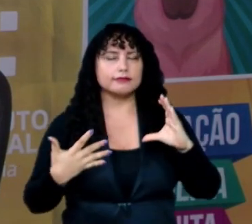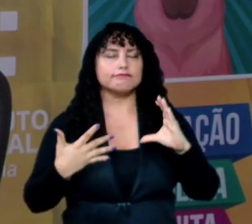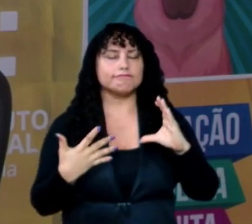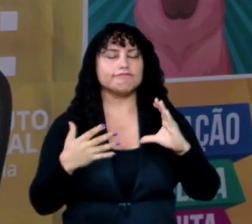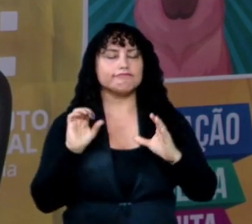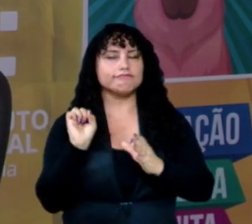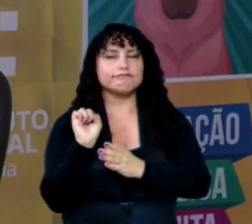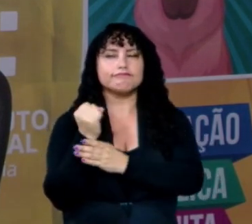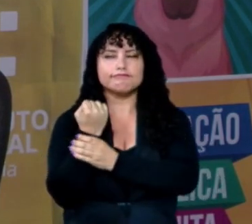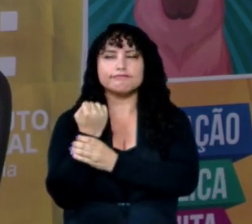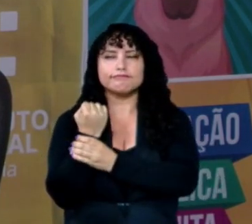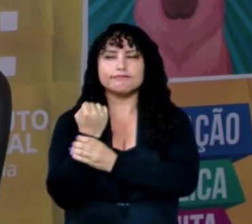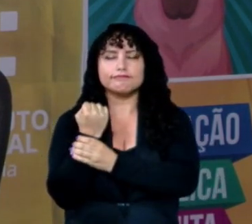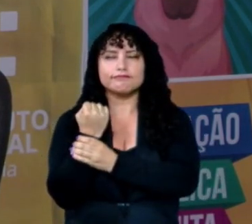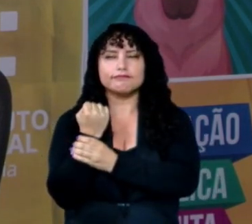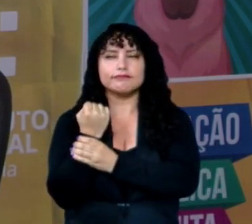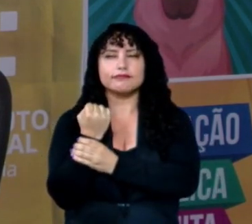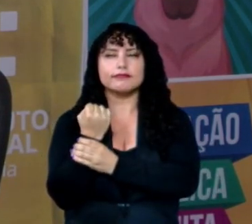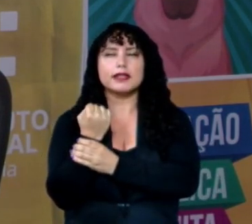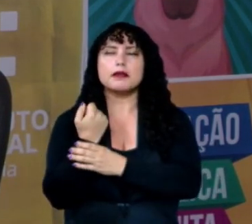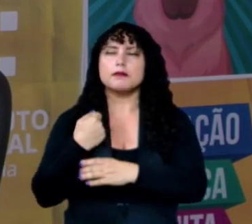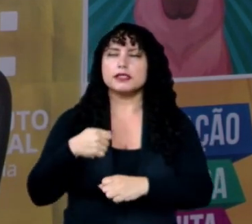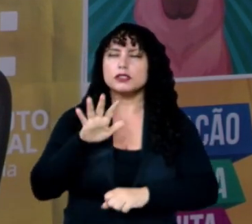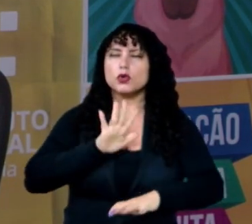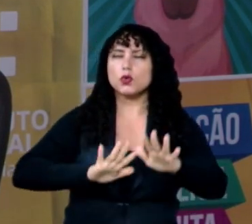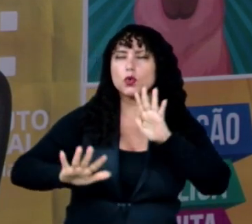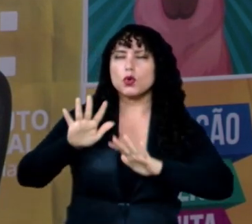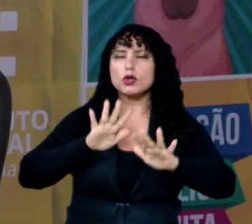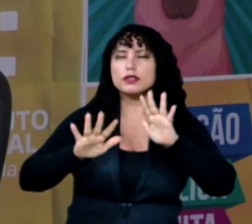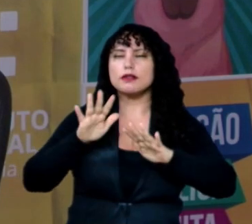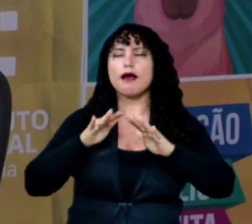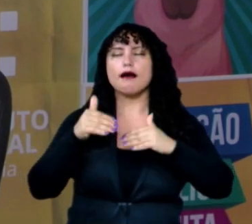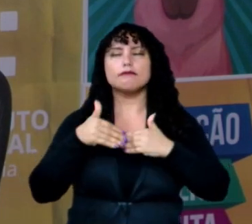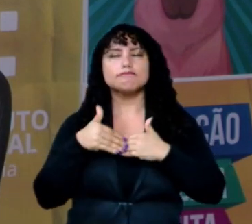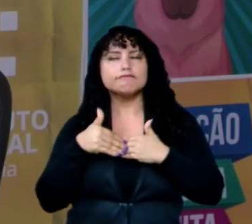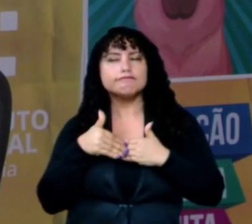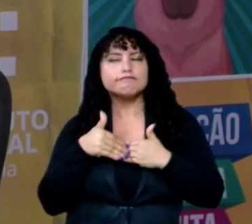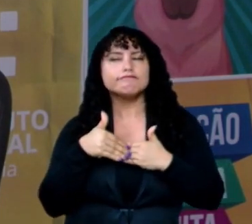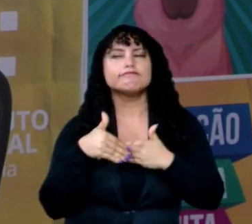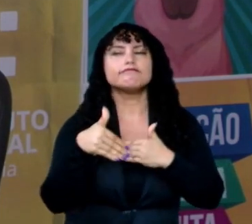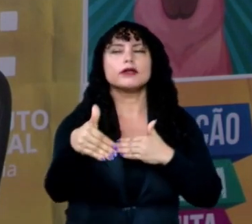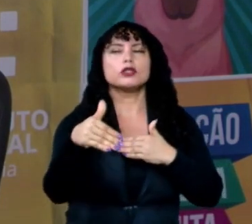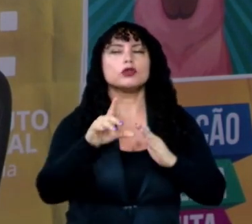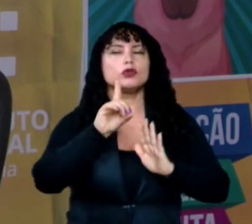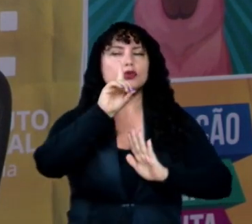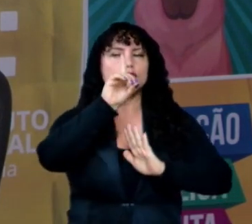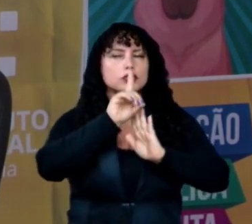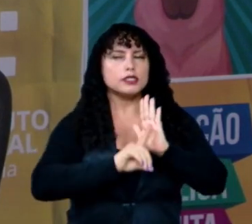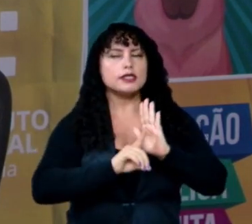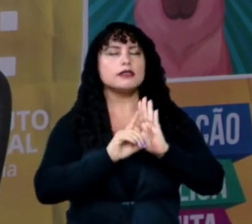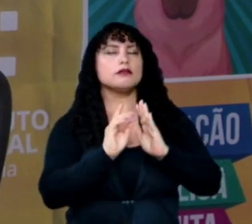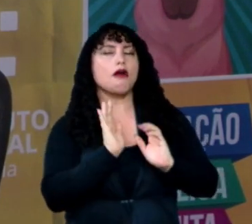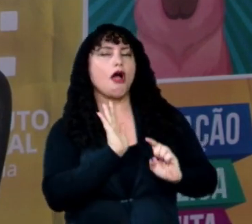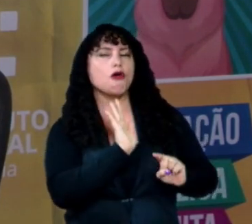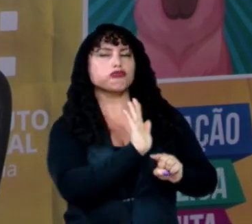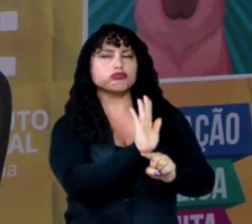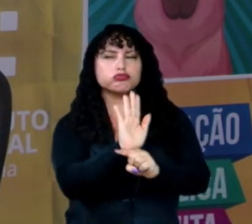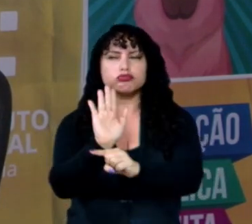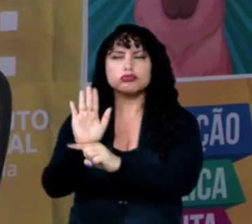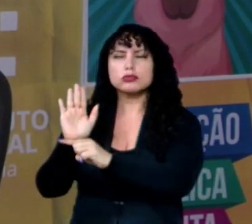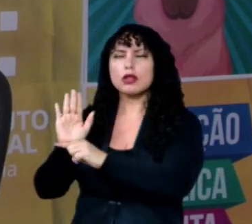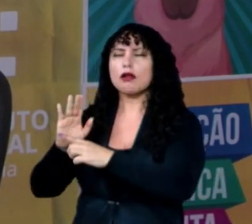de garantir, né, que haja um cuidado do ponto de vista desse direito servir a democracia,